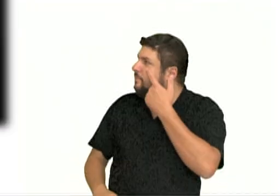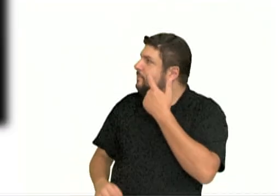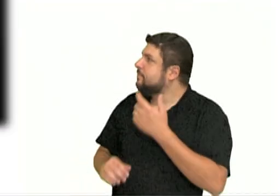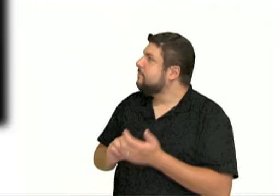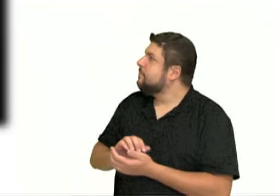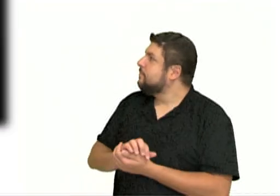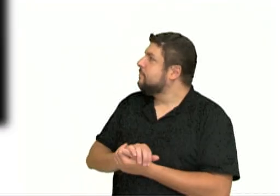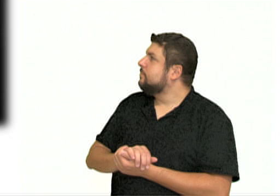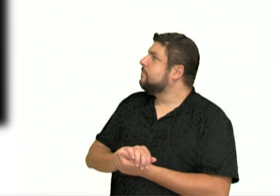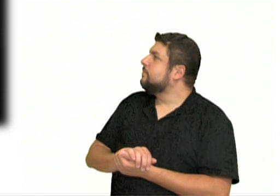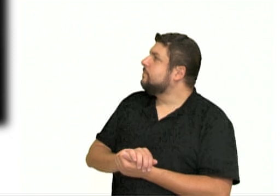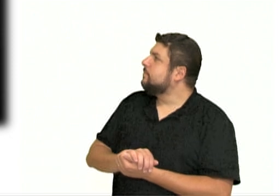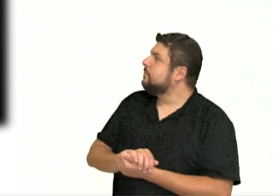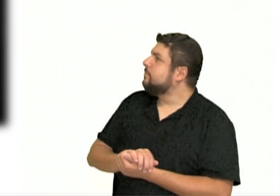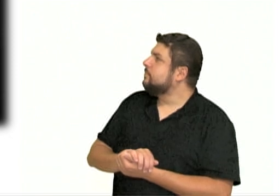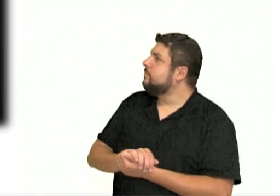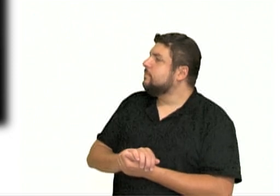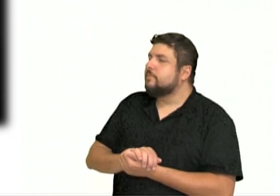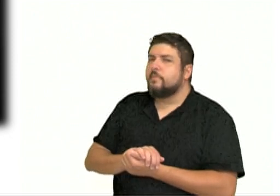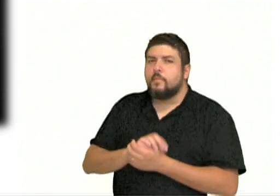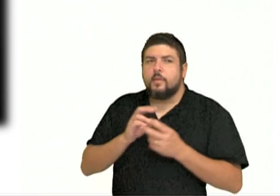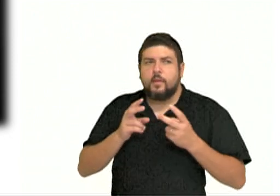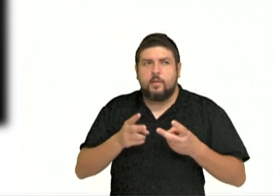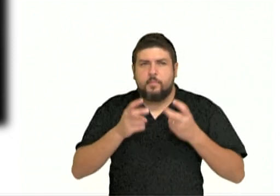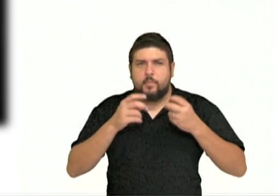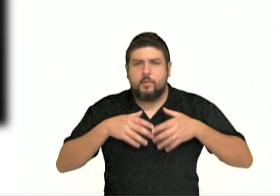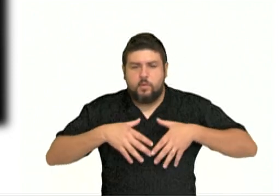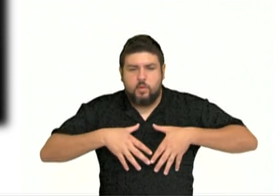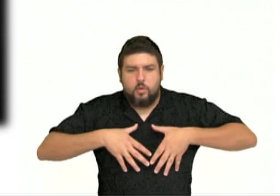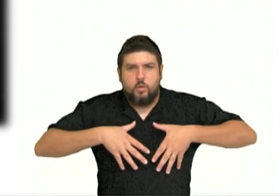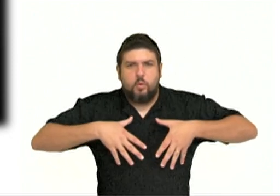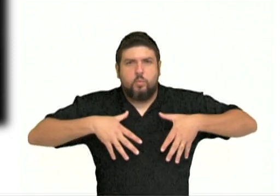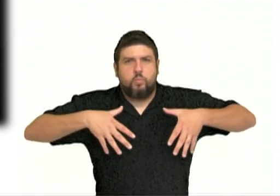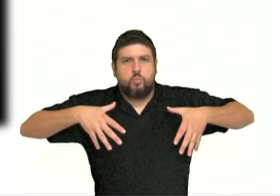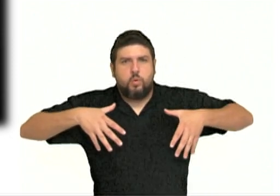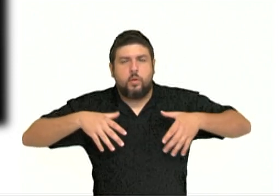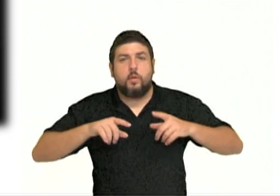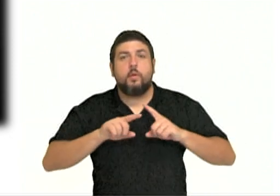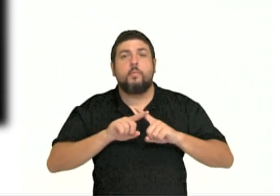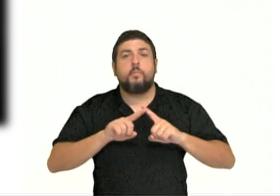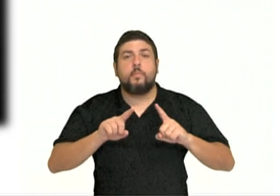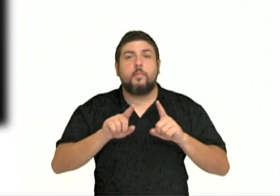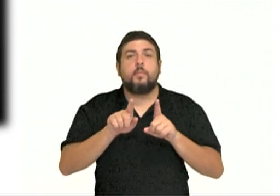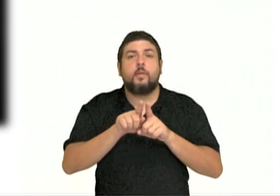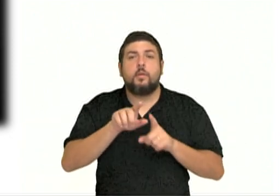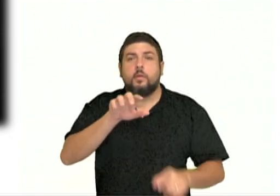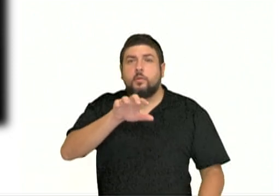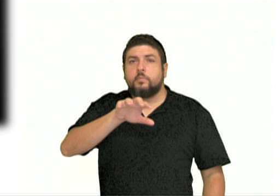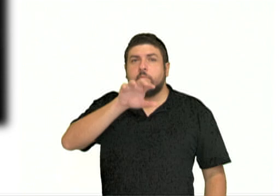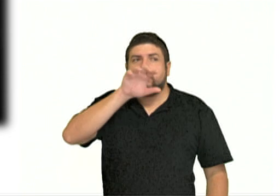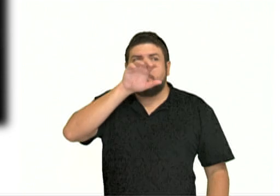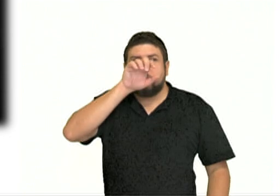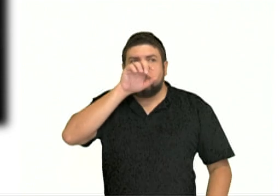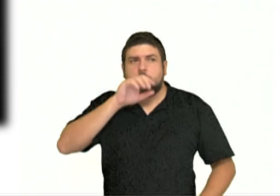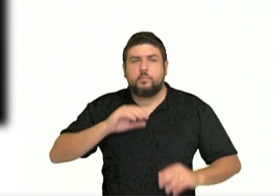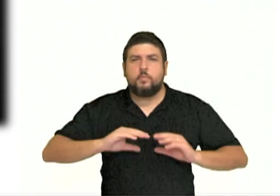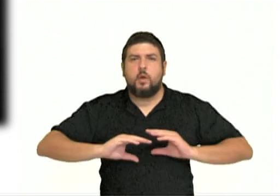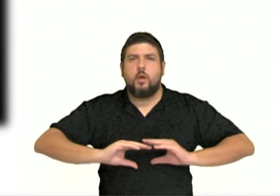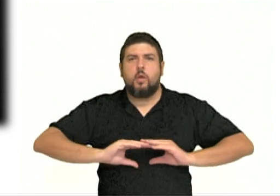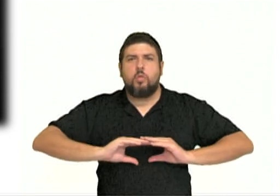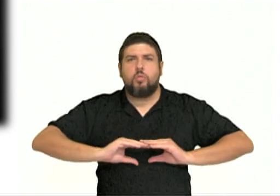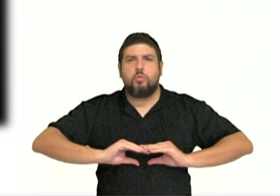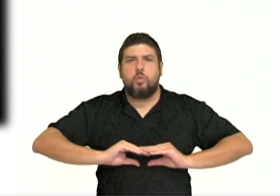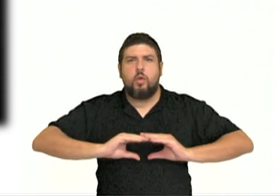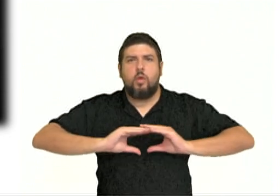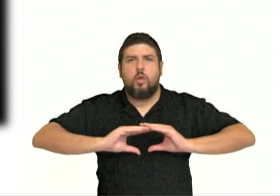volume do tórax aumenta, mas percebam também que na inspiração o diafragma abaixa, ele